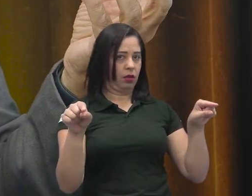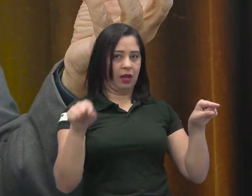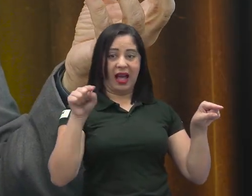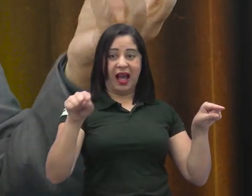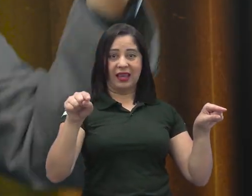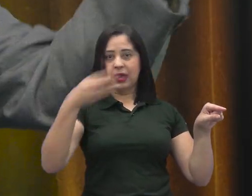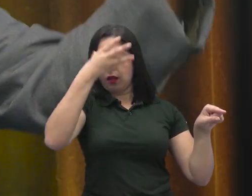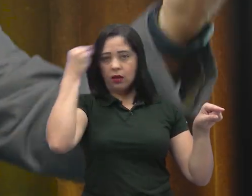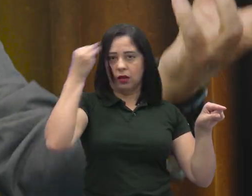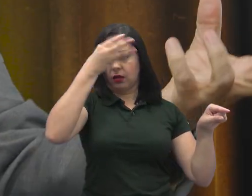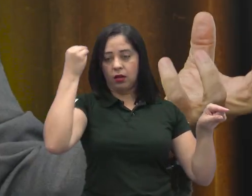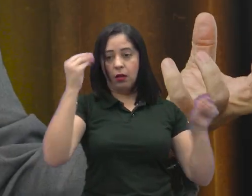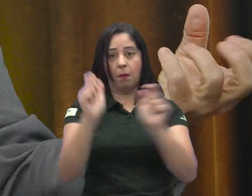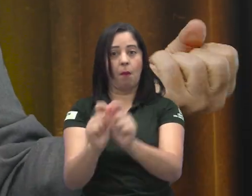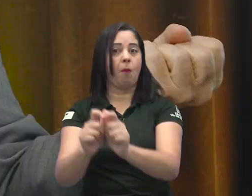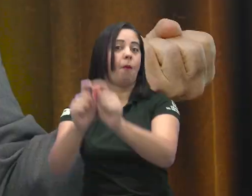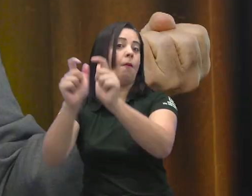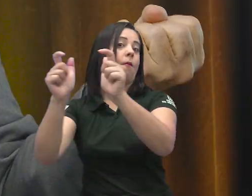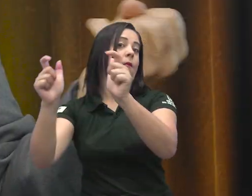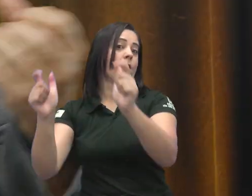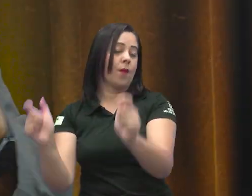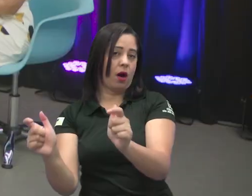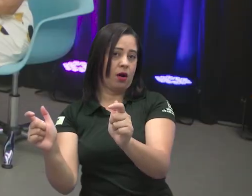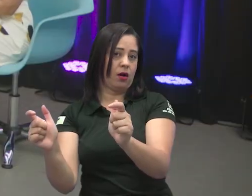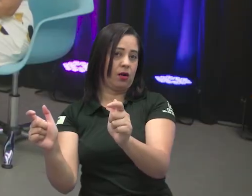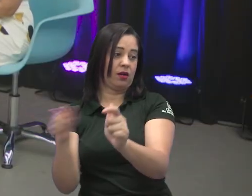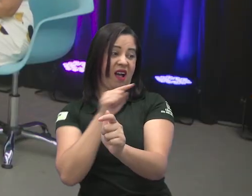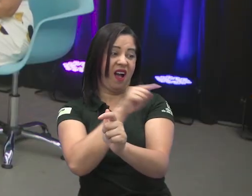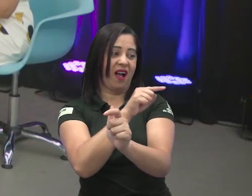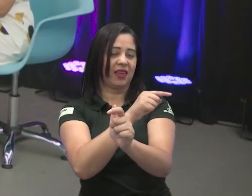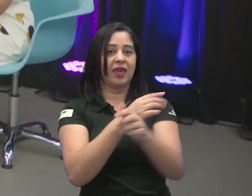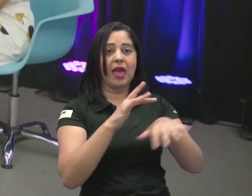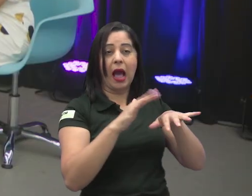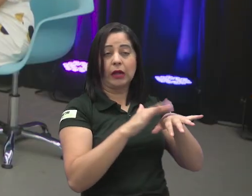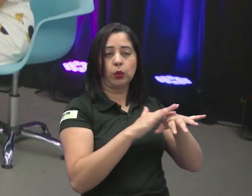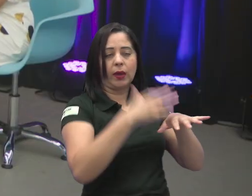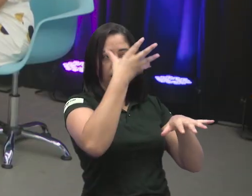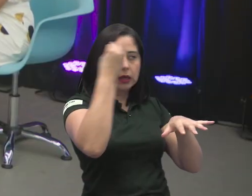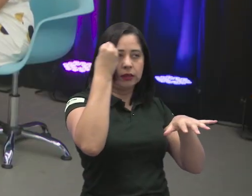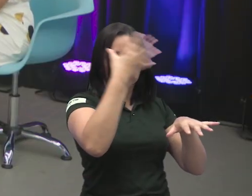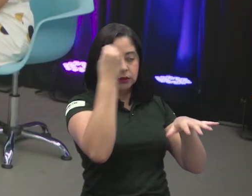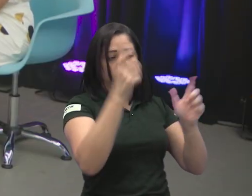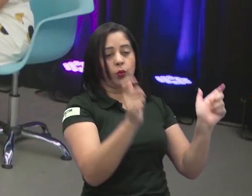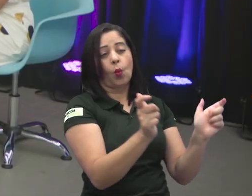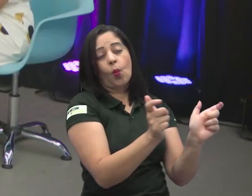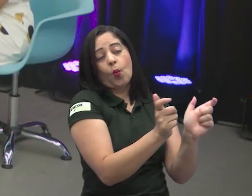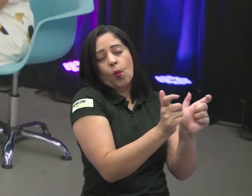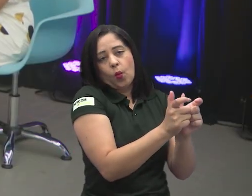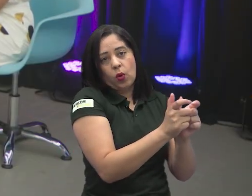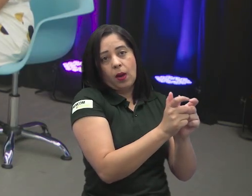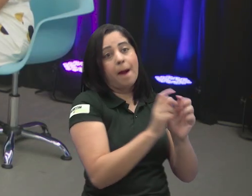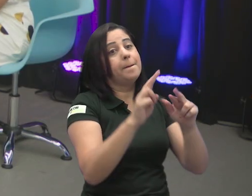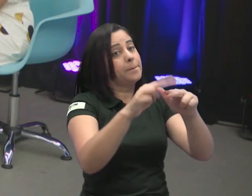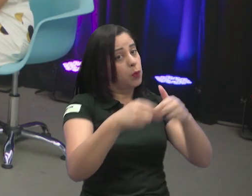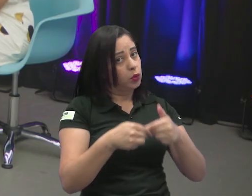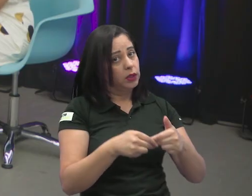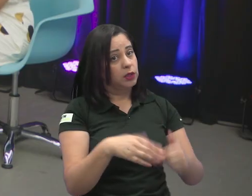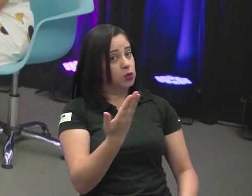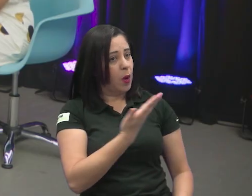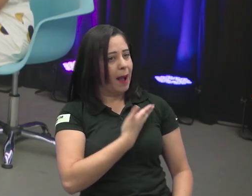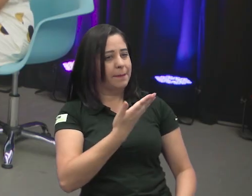Alzheimer era maior nesse grupo confinado, que não tinha atividade social. Então, o contato social, os amigos. Amigos é uma coisa